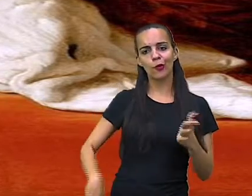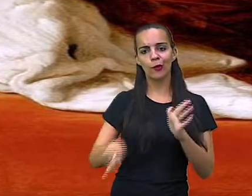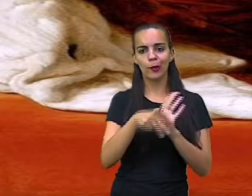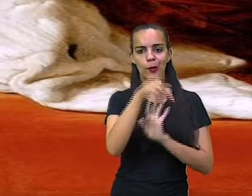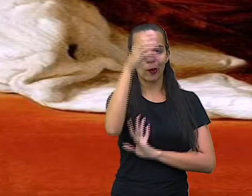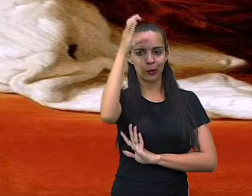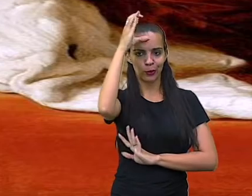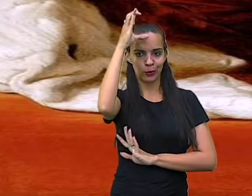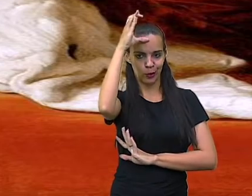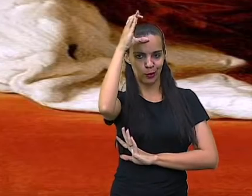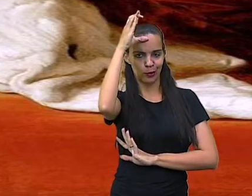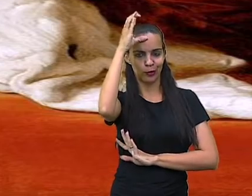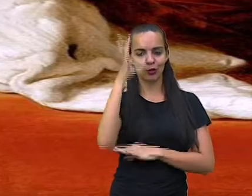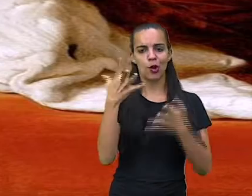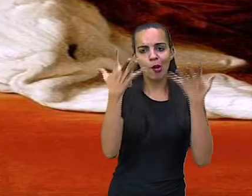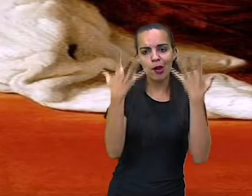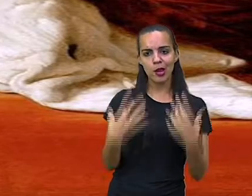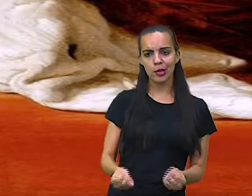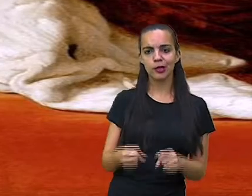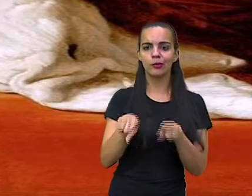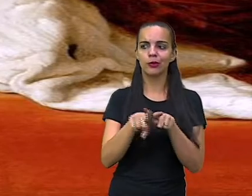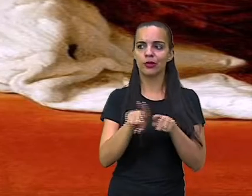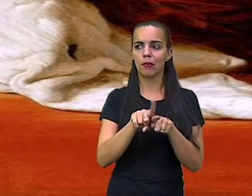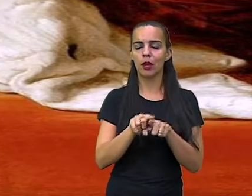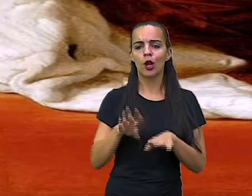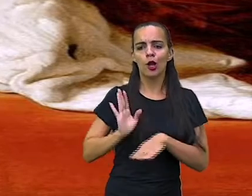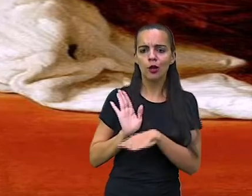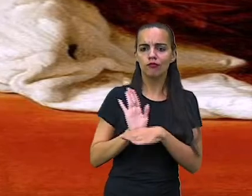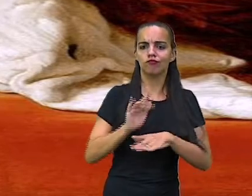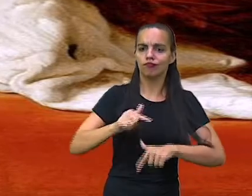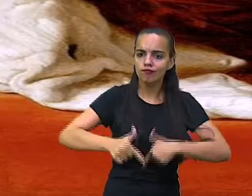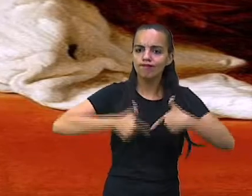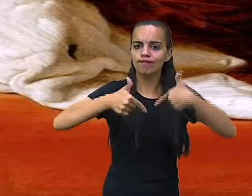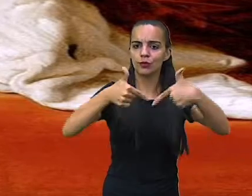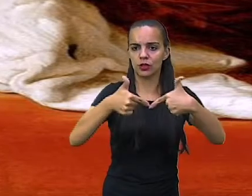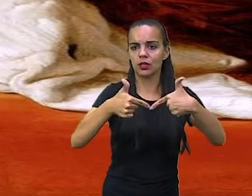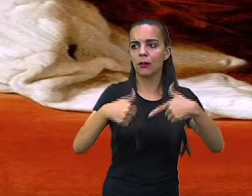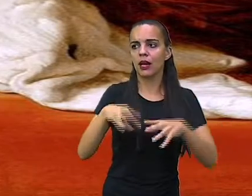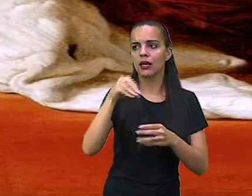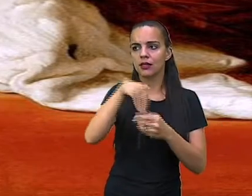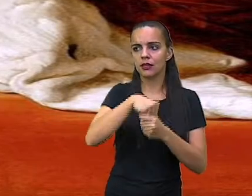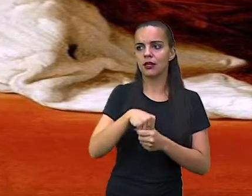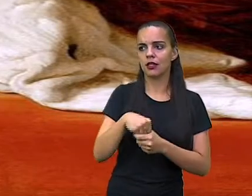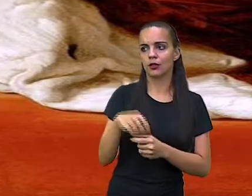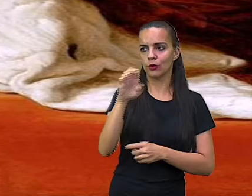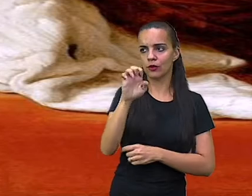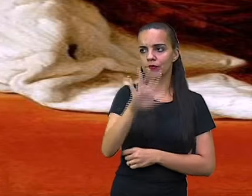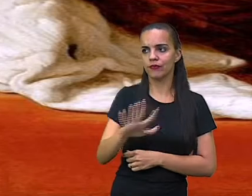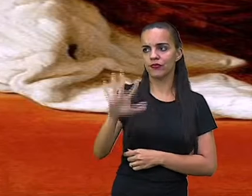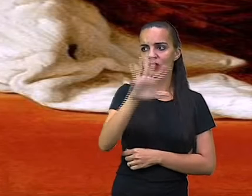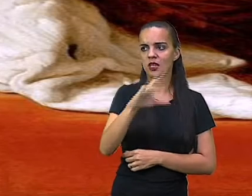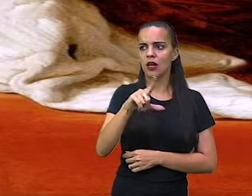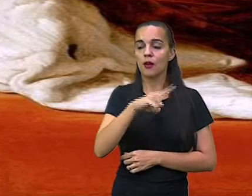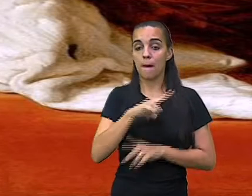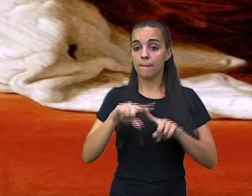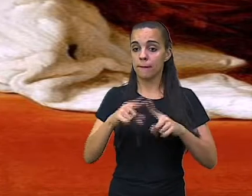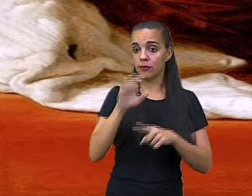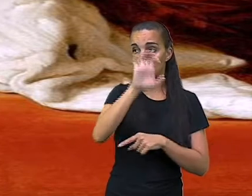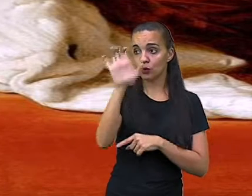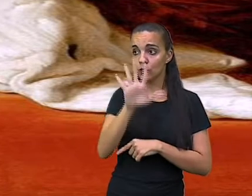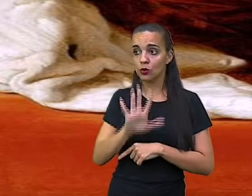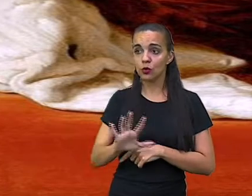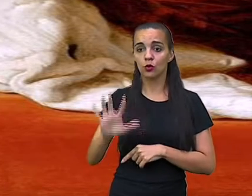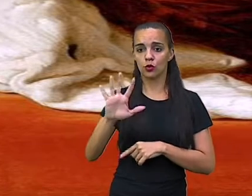com a larga vantagem e buscou ampliar os domínios franceses, desta vez nos continentes africanos